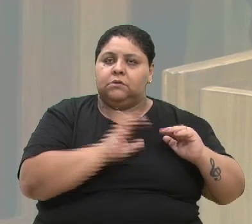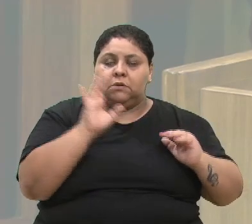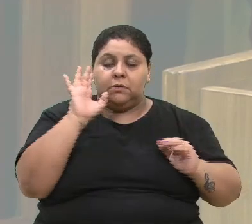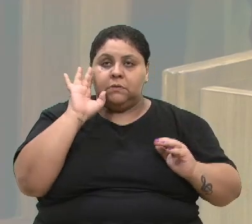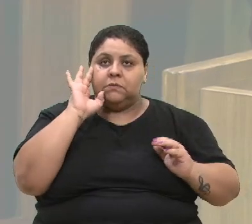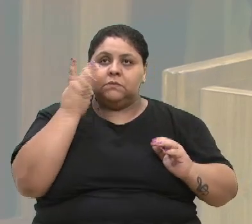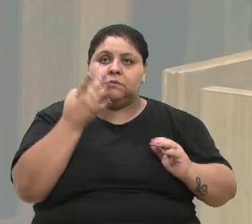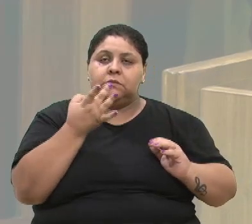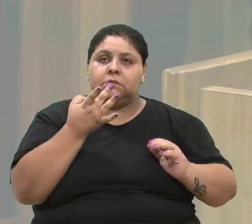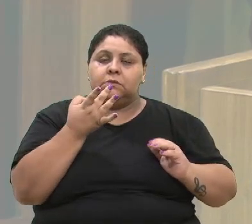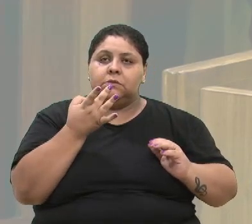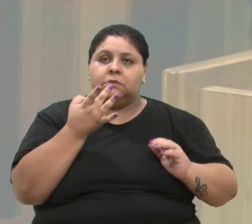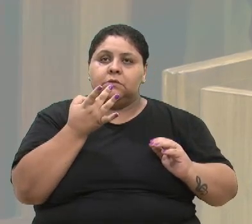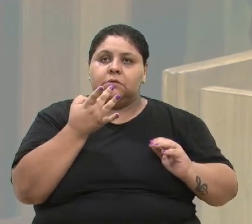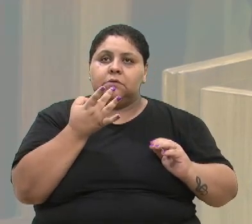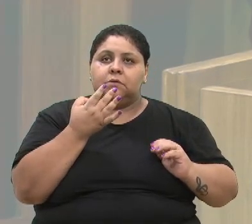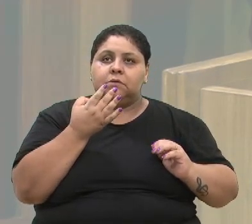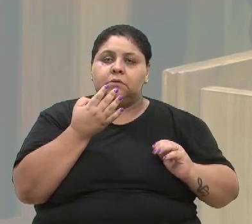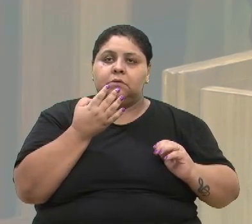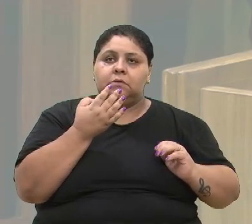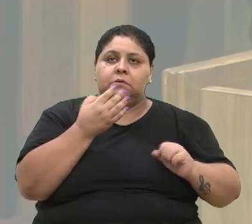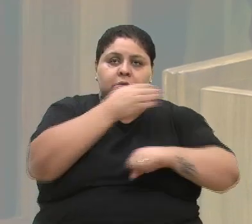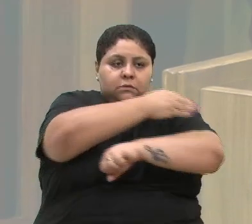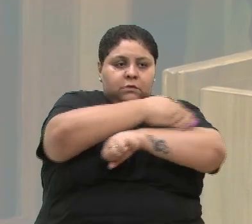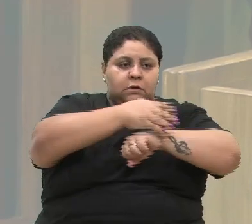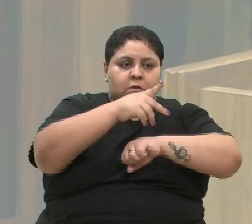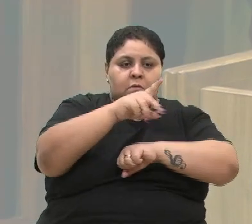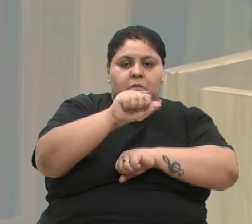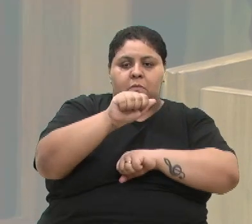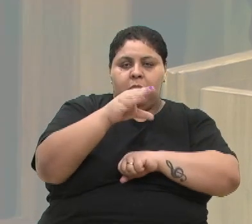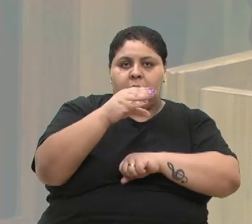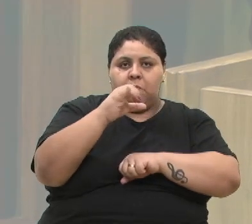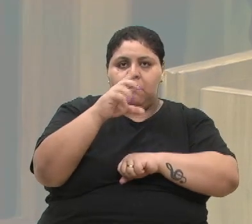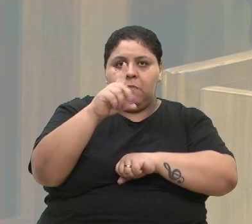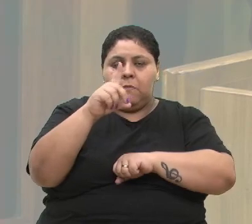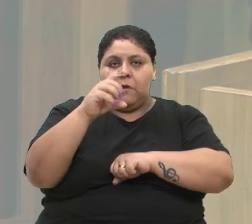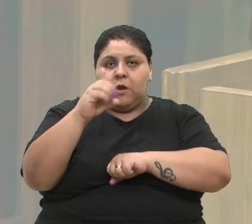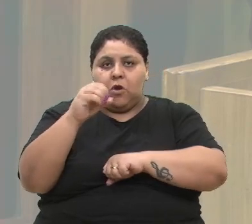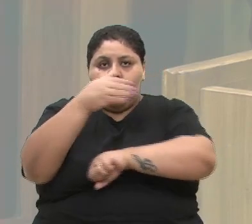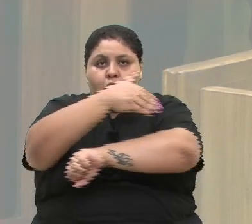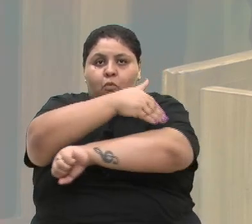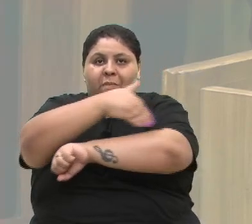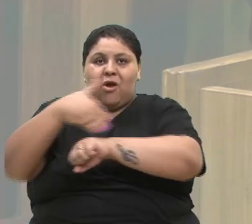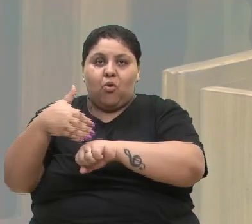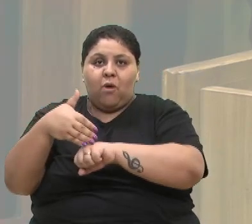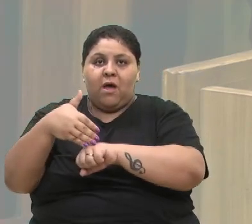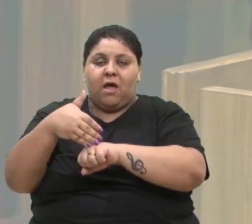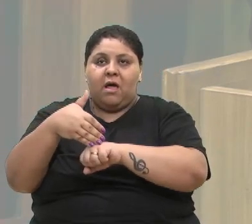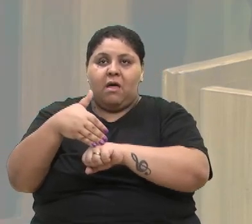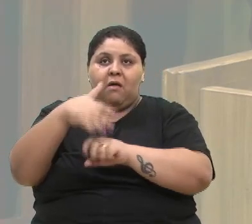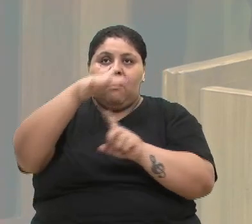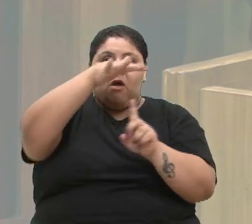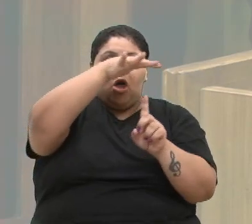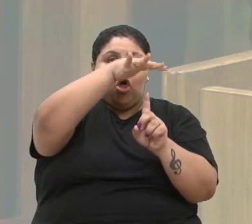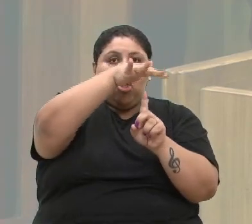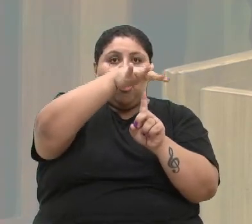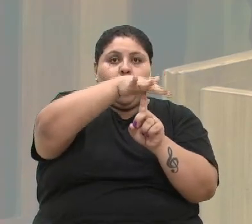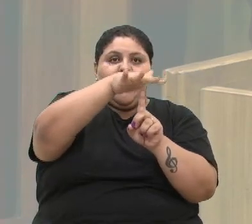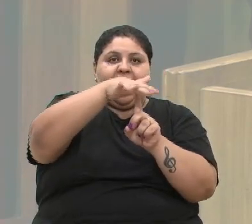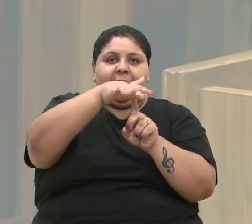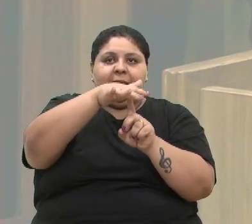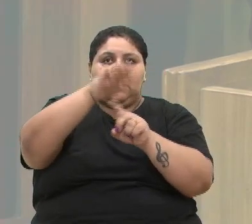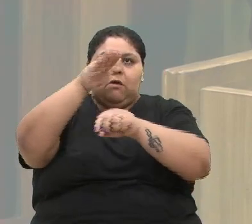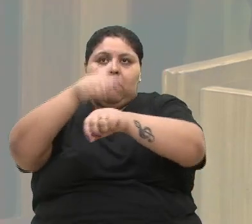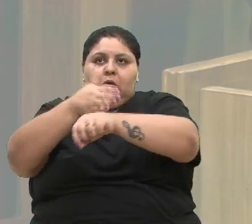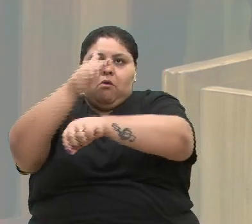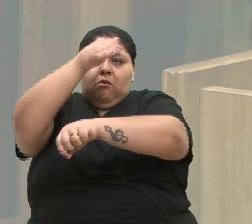acontecer ali na rua Plácido de Castro, uma rua coberta. Esse movimento está buscando o